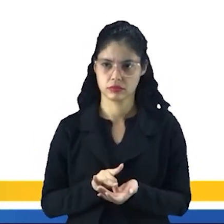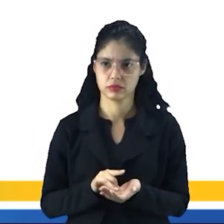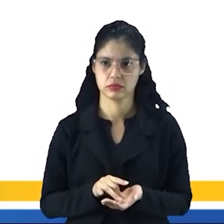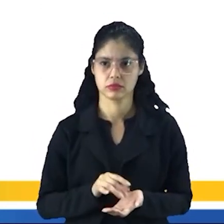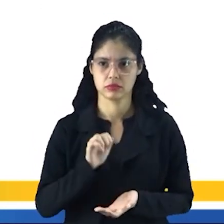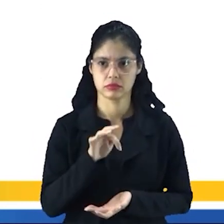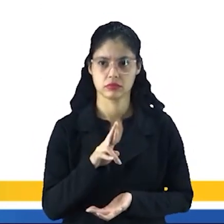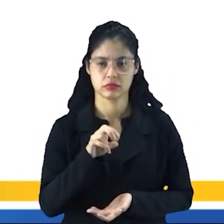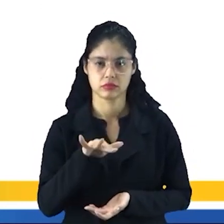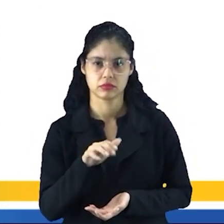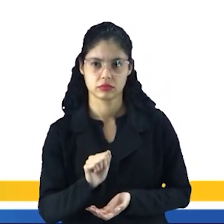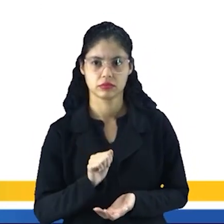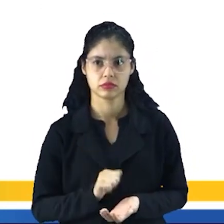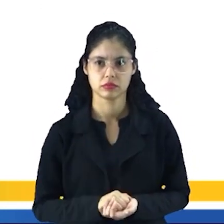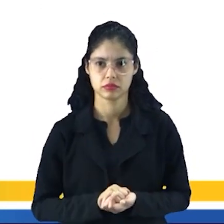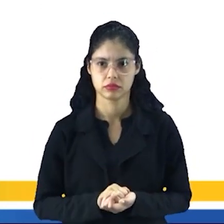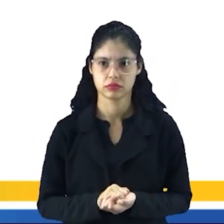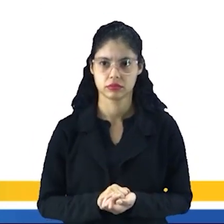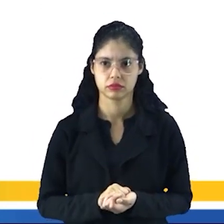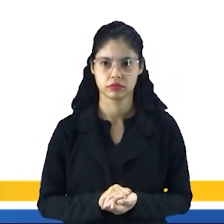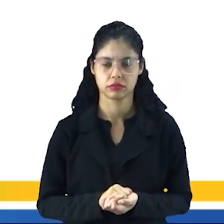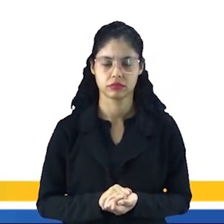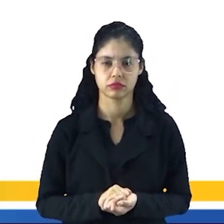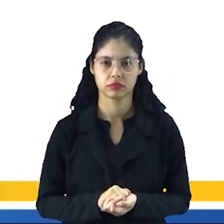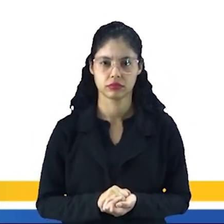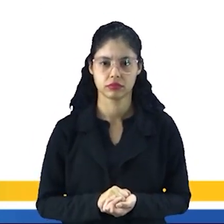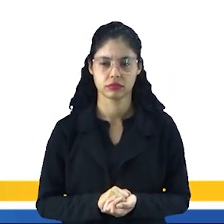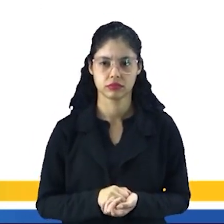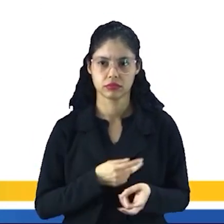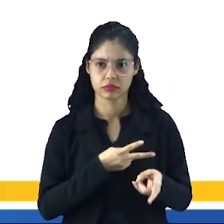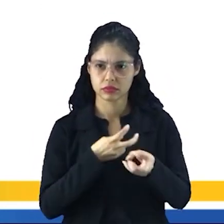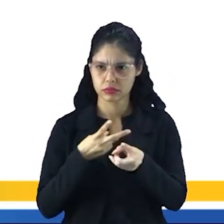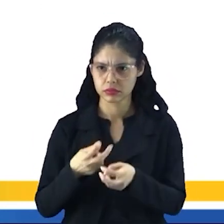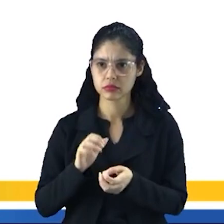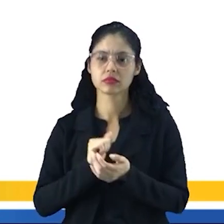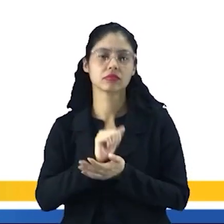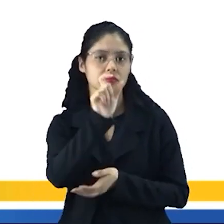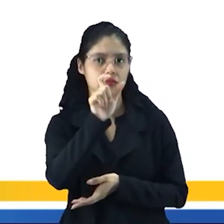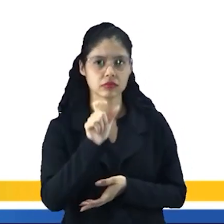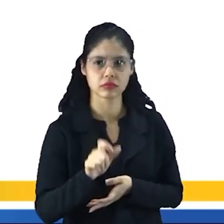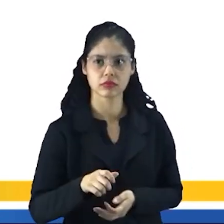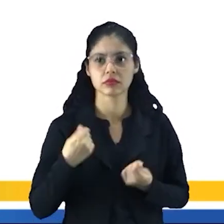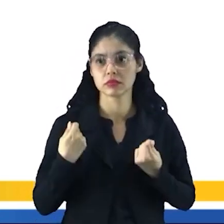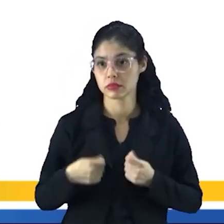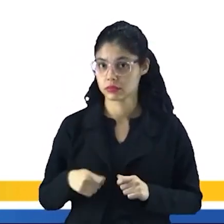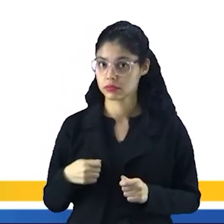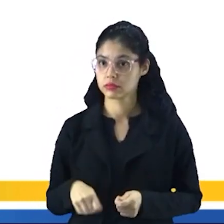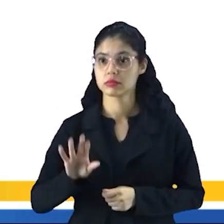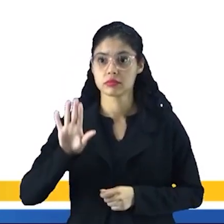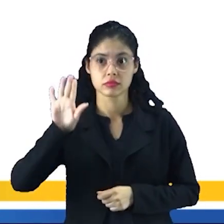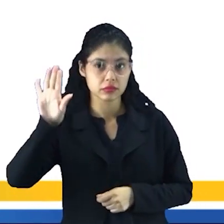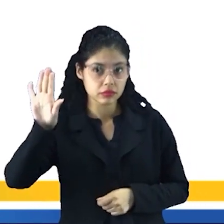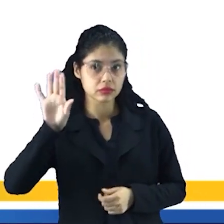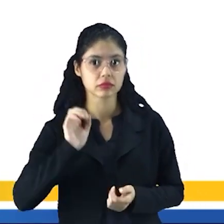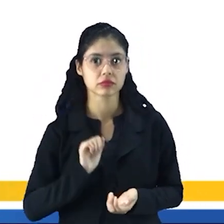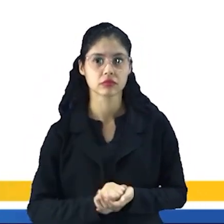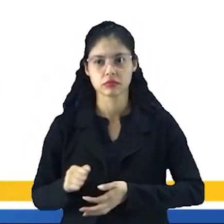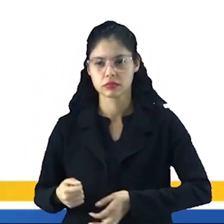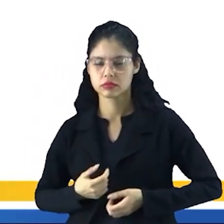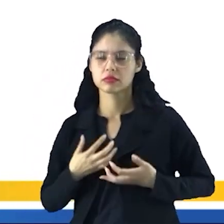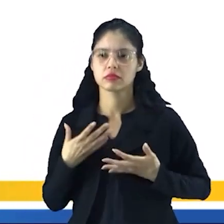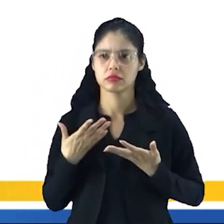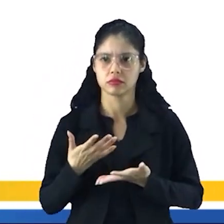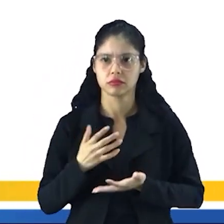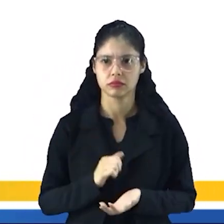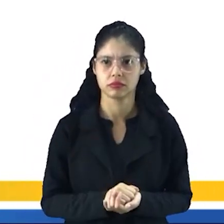da utilização da reação automática. Nessa perspectiva, o artista deve deixar-se levar